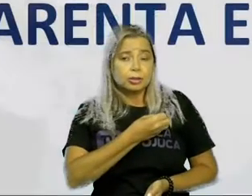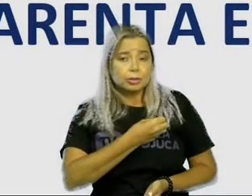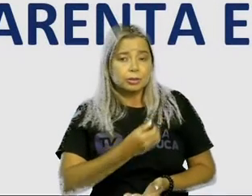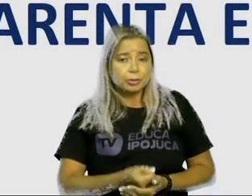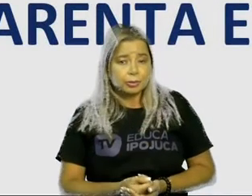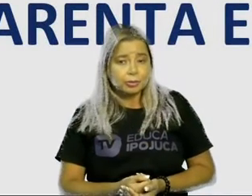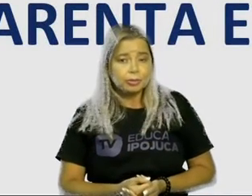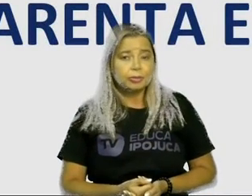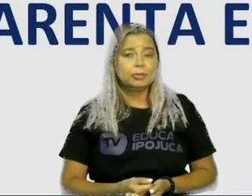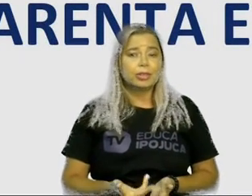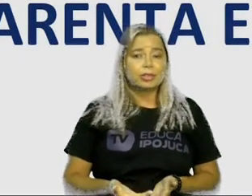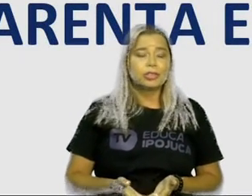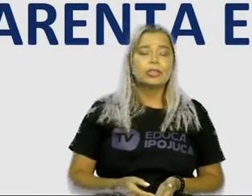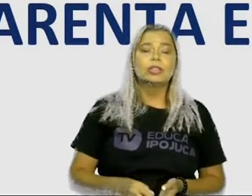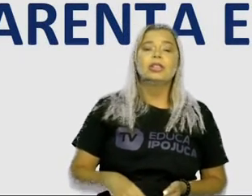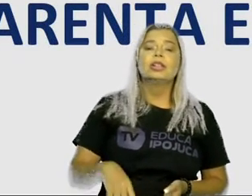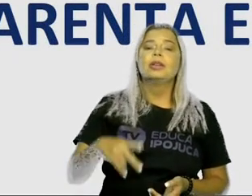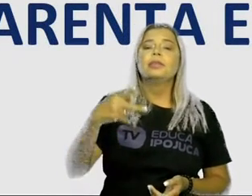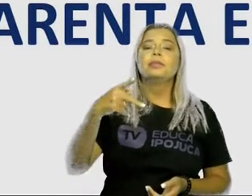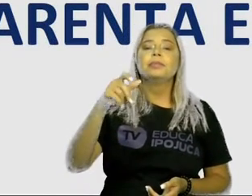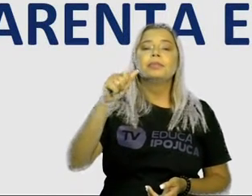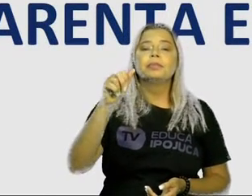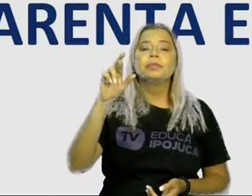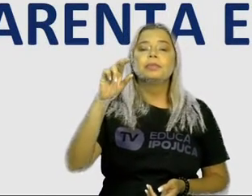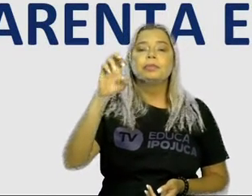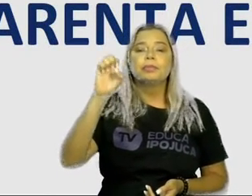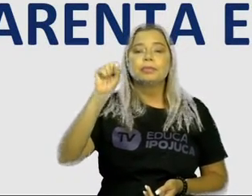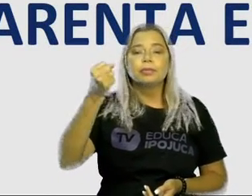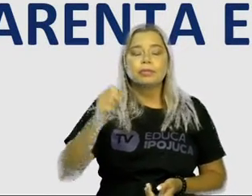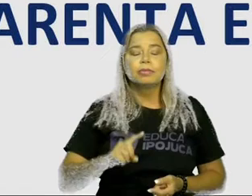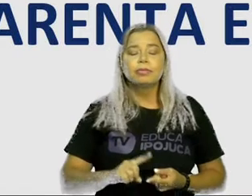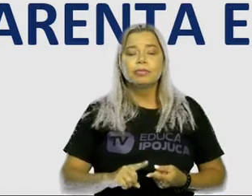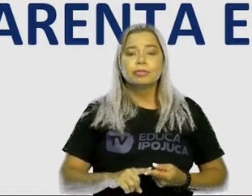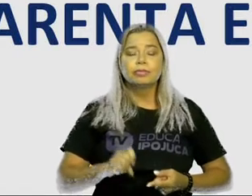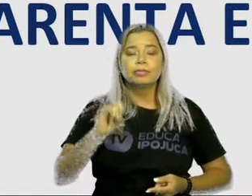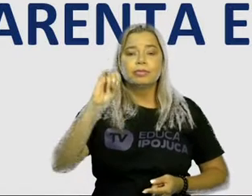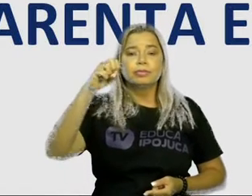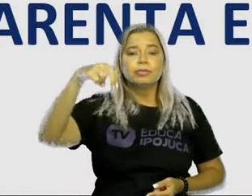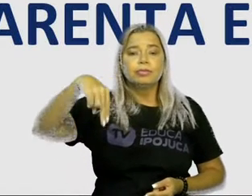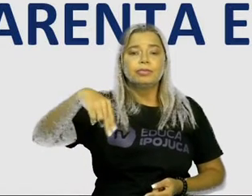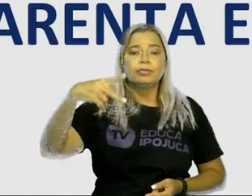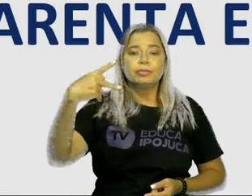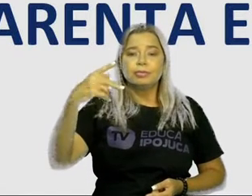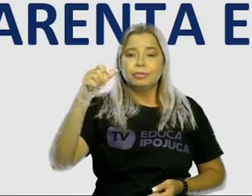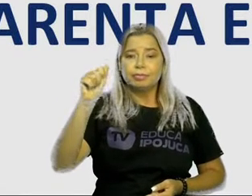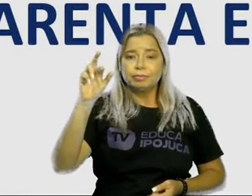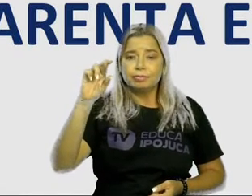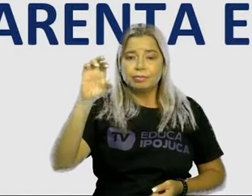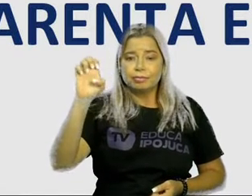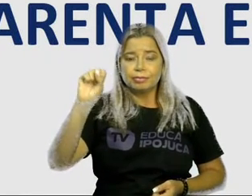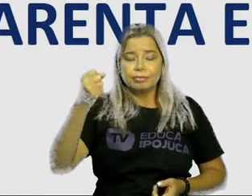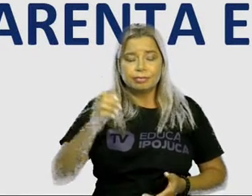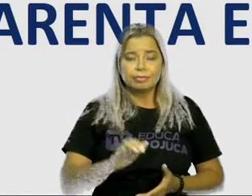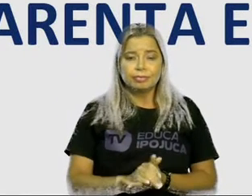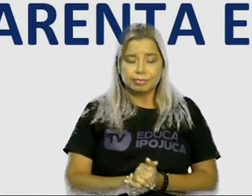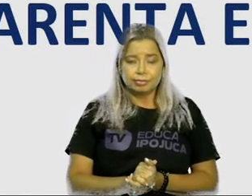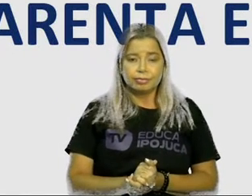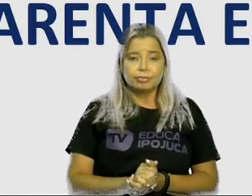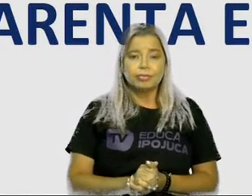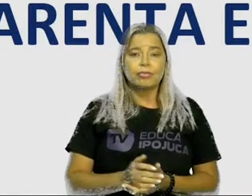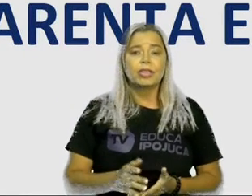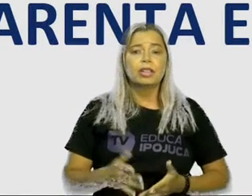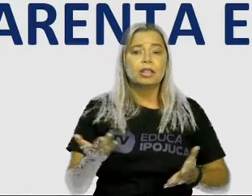Vamos lá, olha que número grande aqui estampado para que vocês visualizem, tanto na condição escrita como